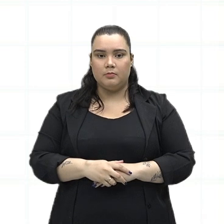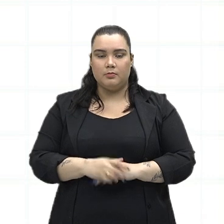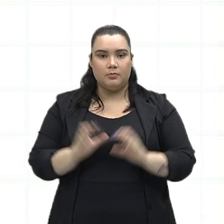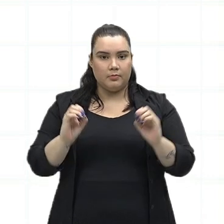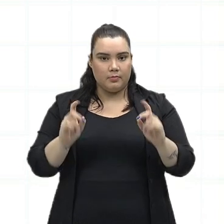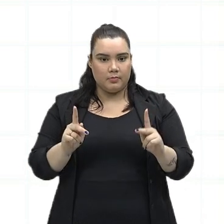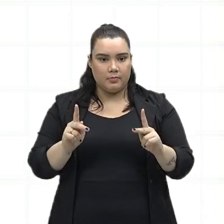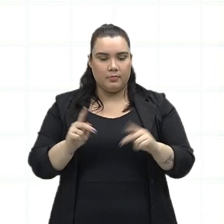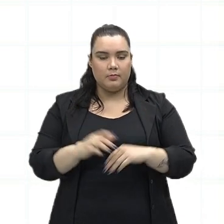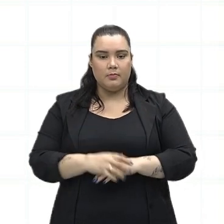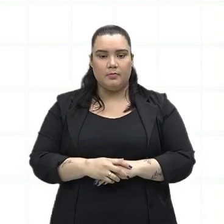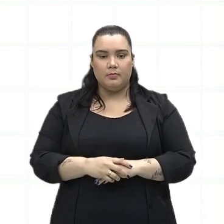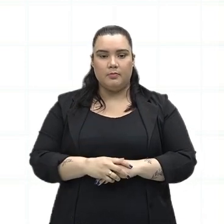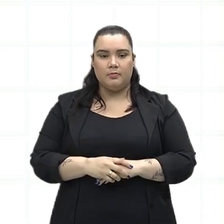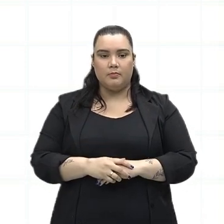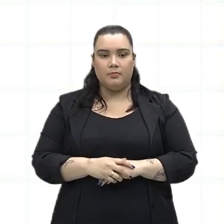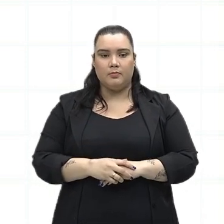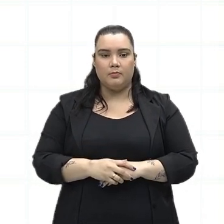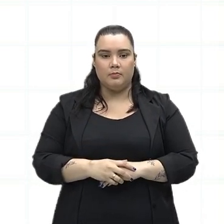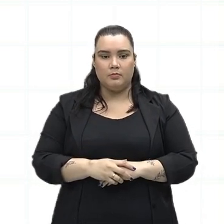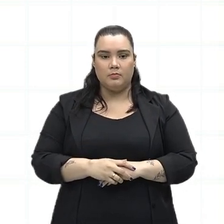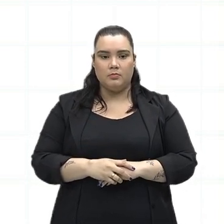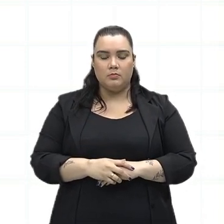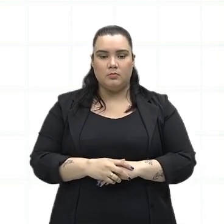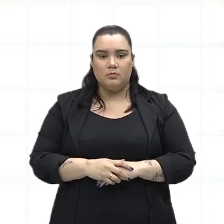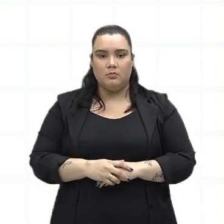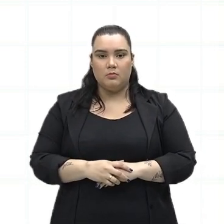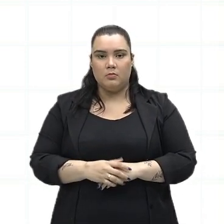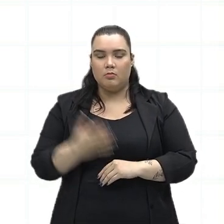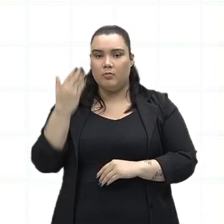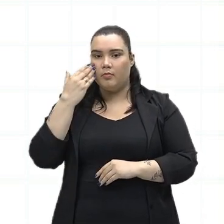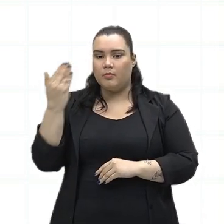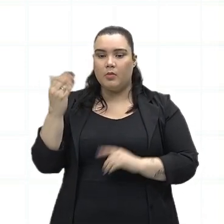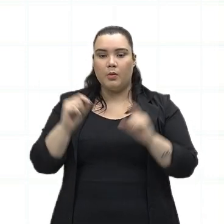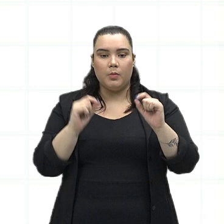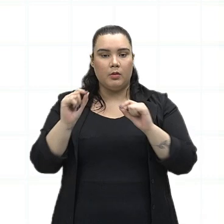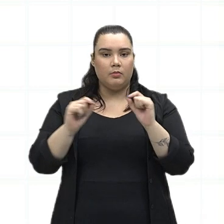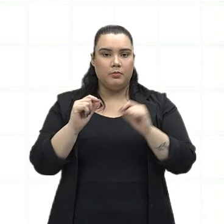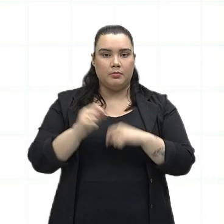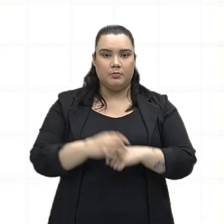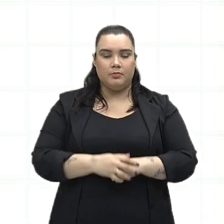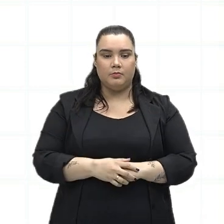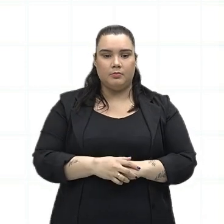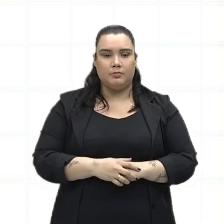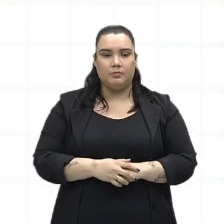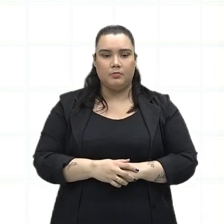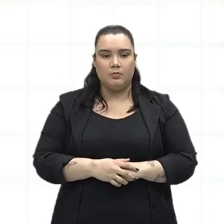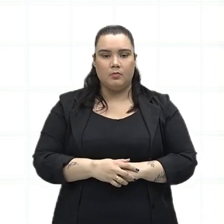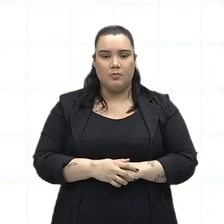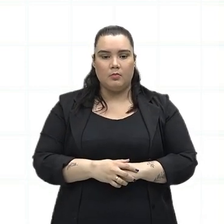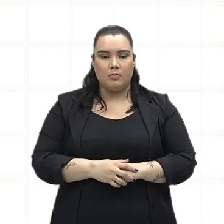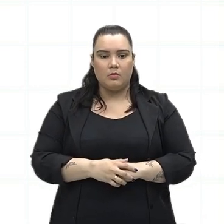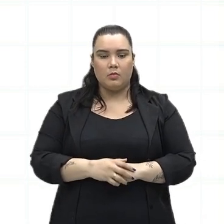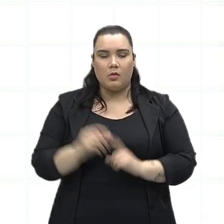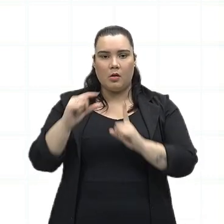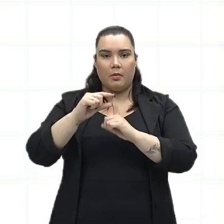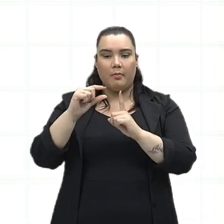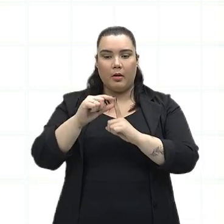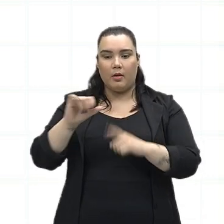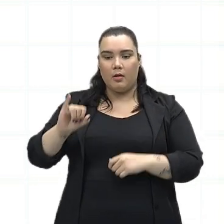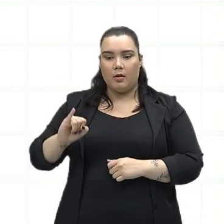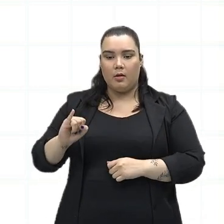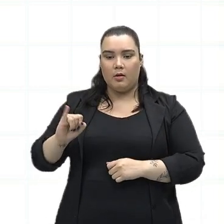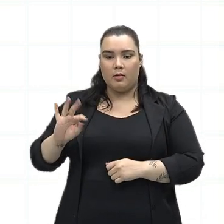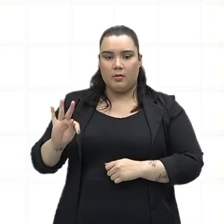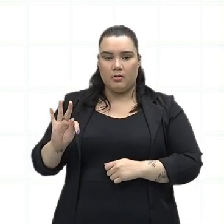Ok? Vamos para o título, tá? Observem que eu tenho it says. It says.